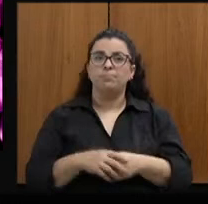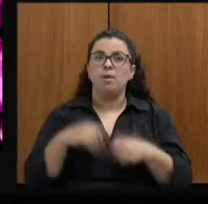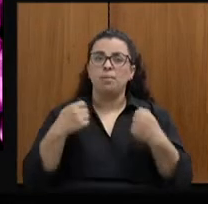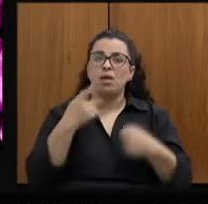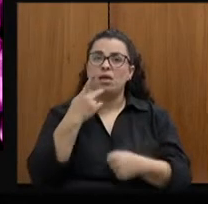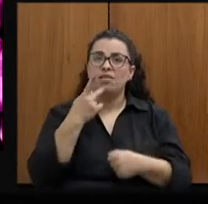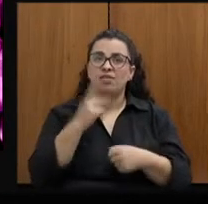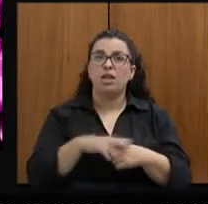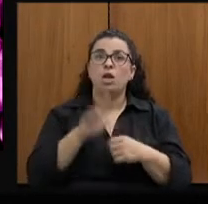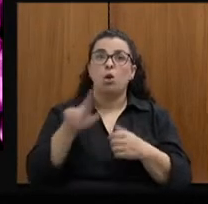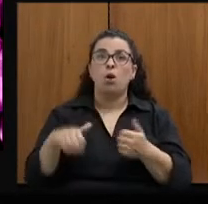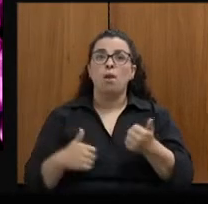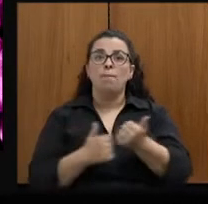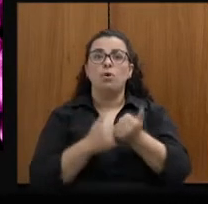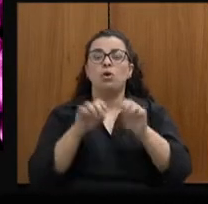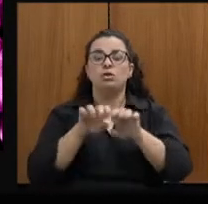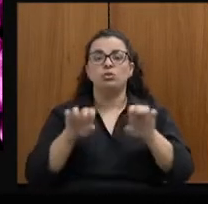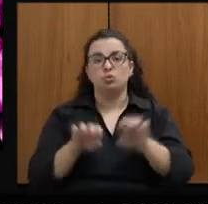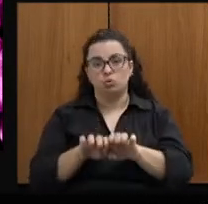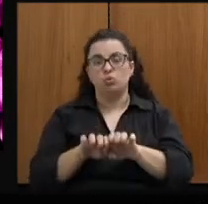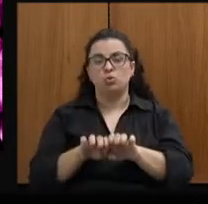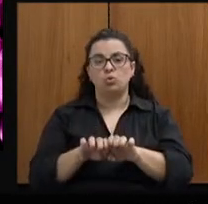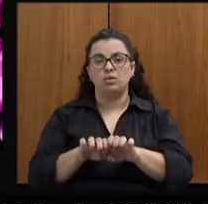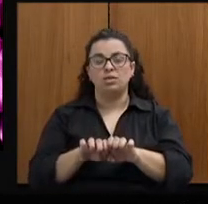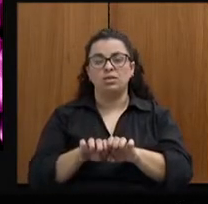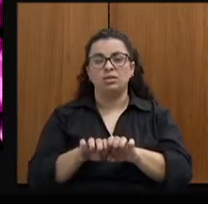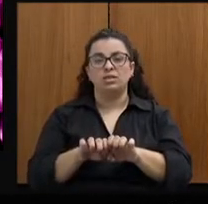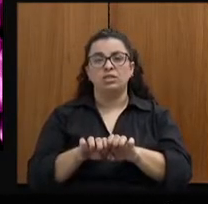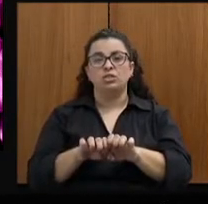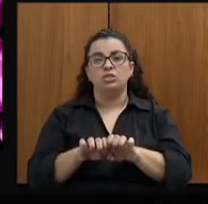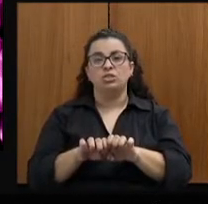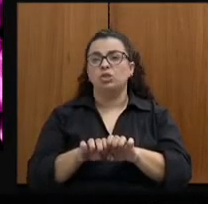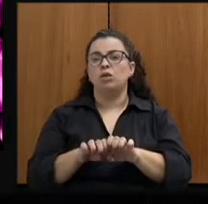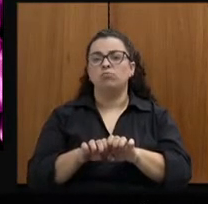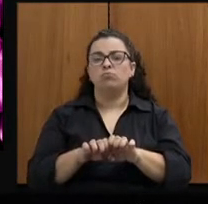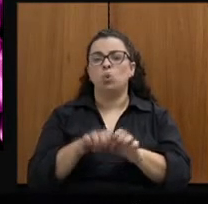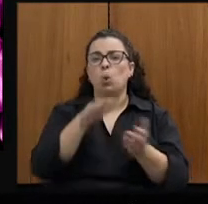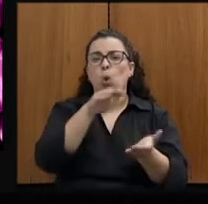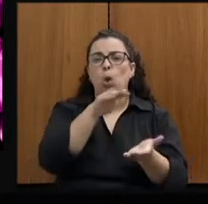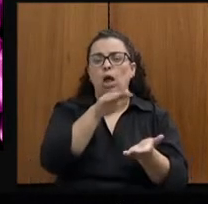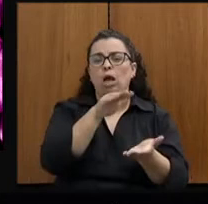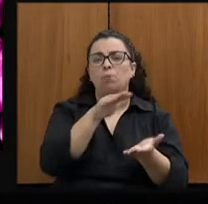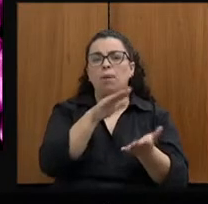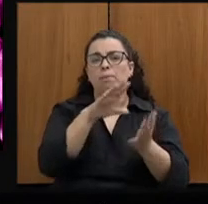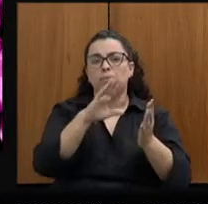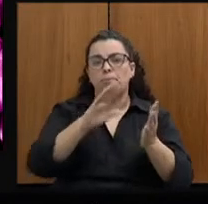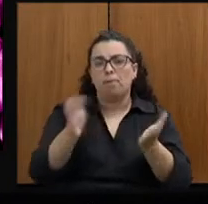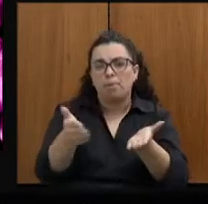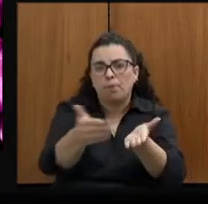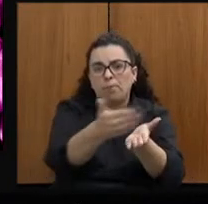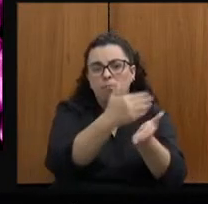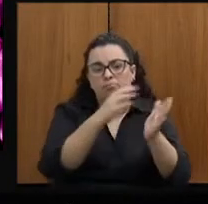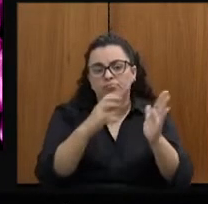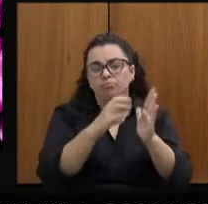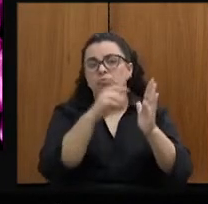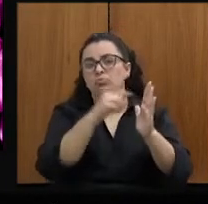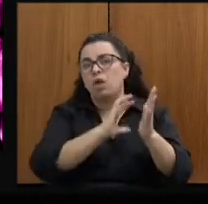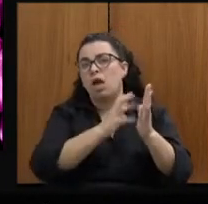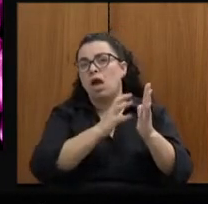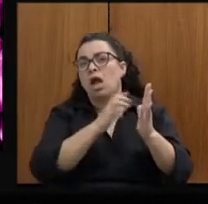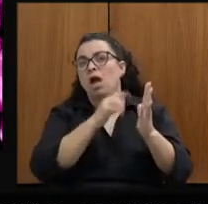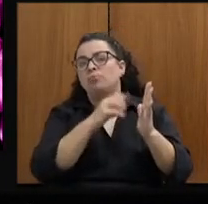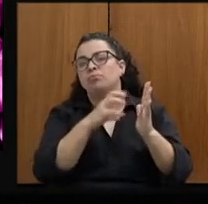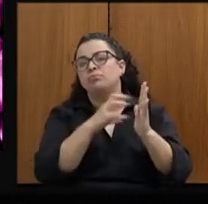Num apoio à estruturação de 17 bancos de alimentos em 2022. Hoje, eu só